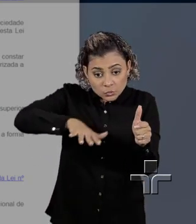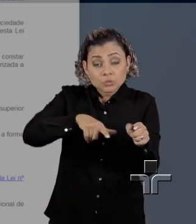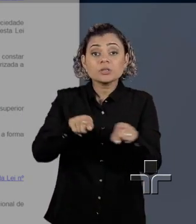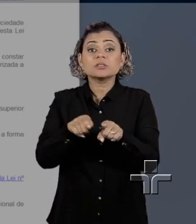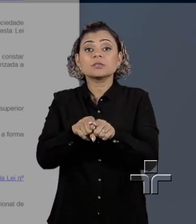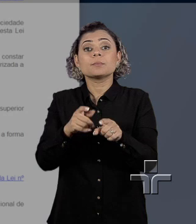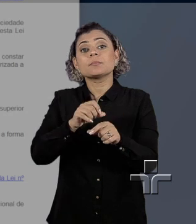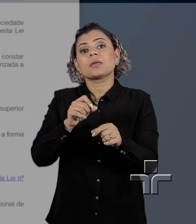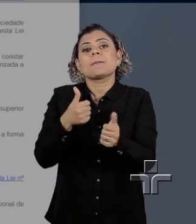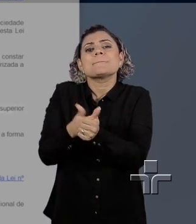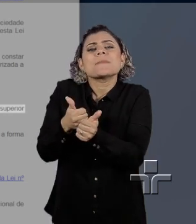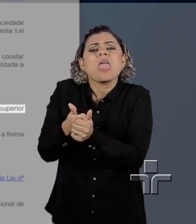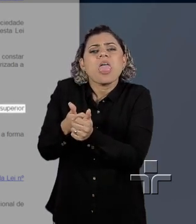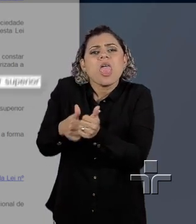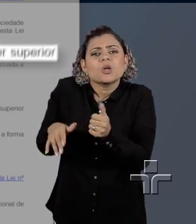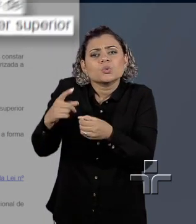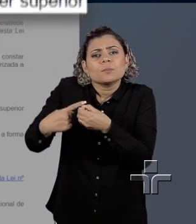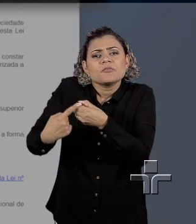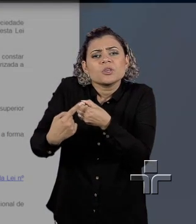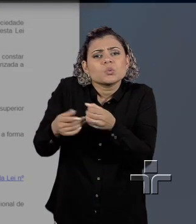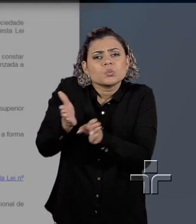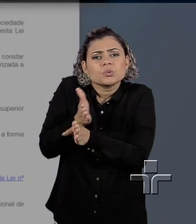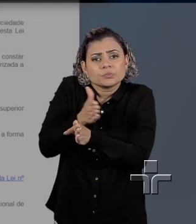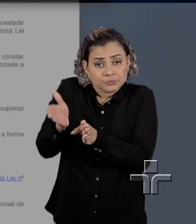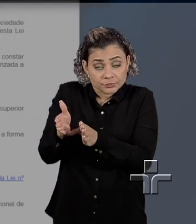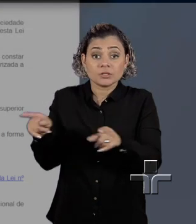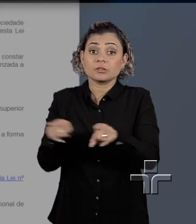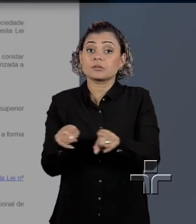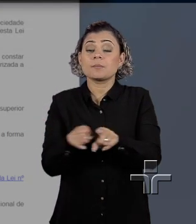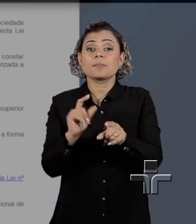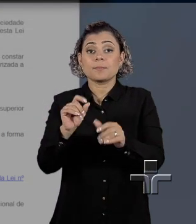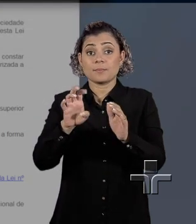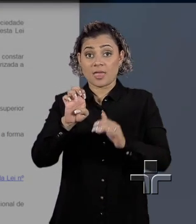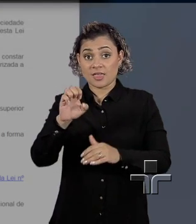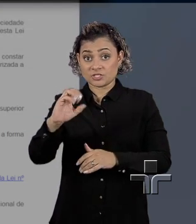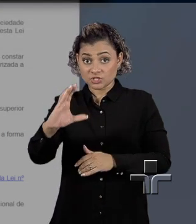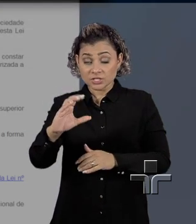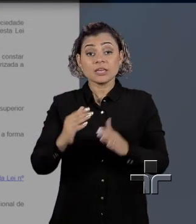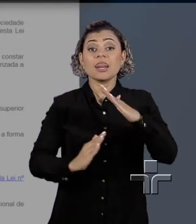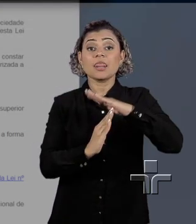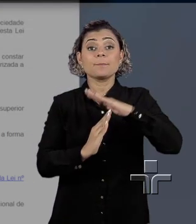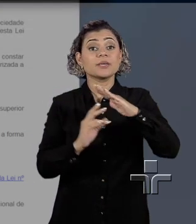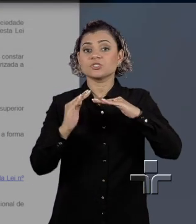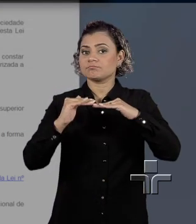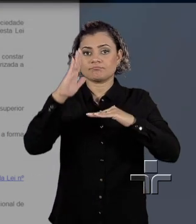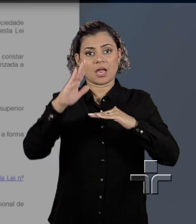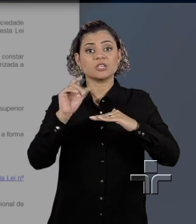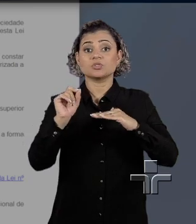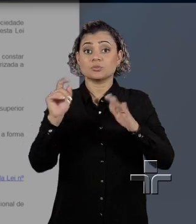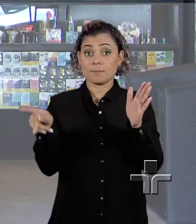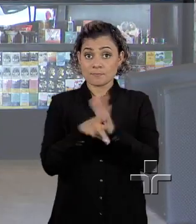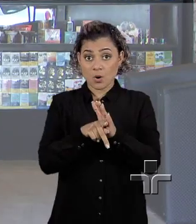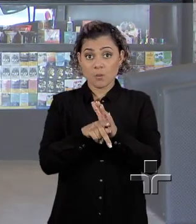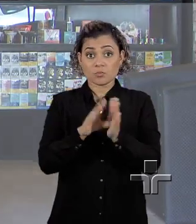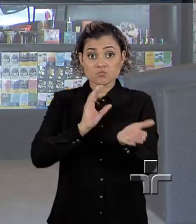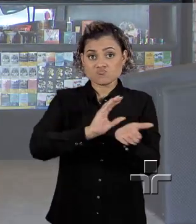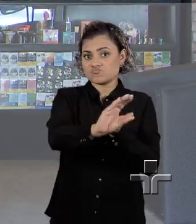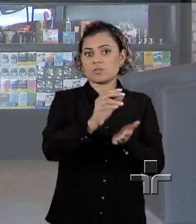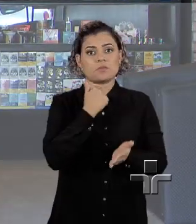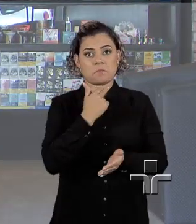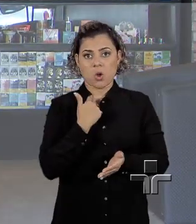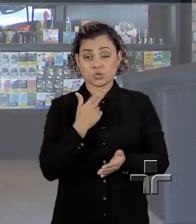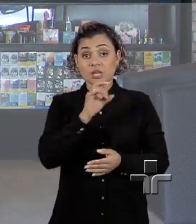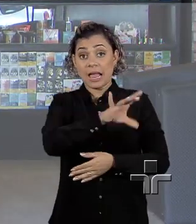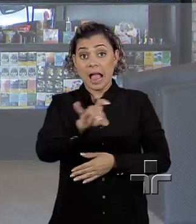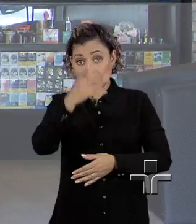municípios limítrofes, e que o valor total das operações da ESC não poderá ser superior ao capital realizado. Cada pessoa só